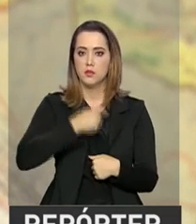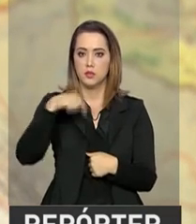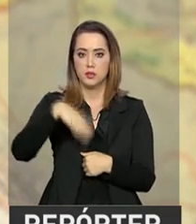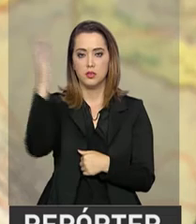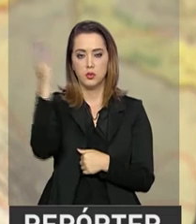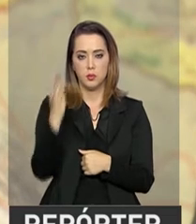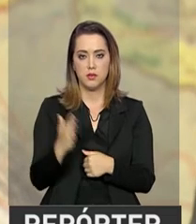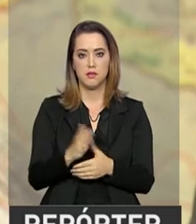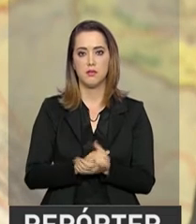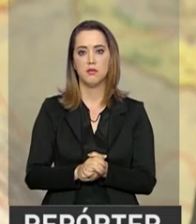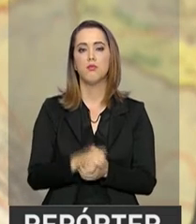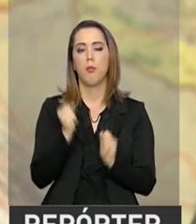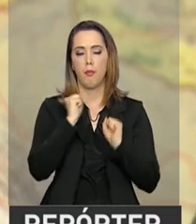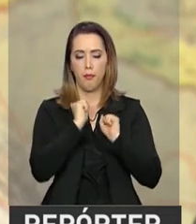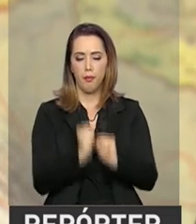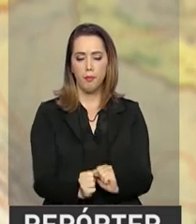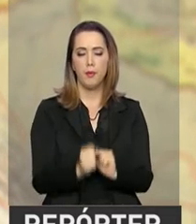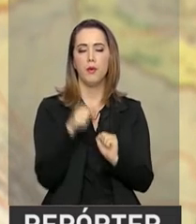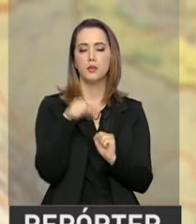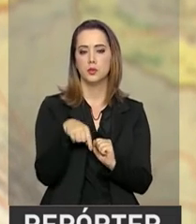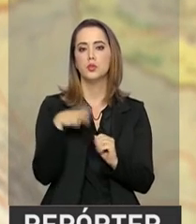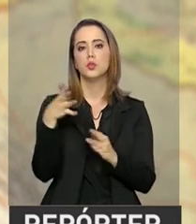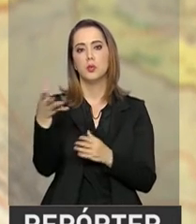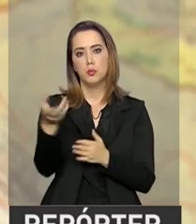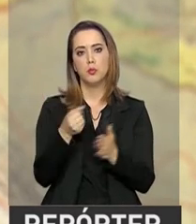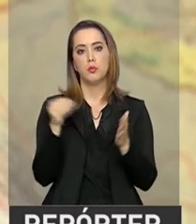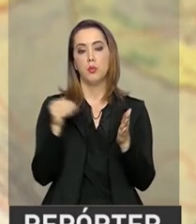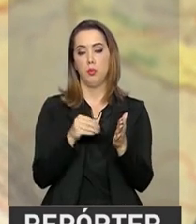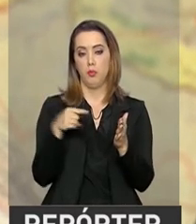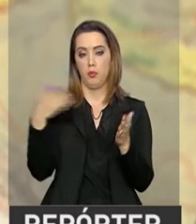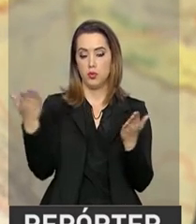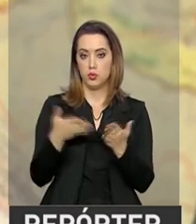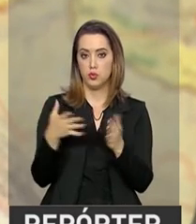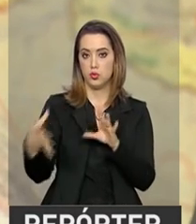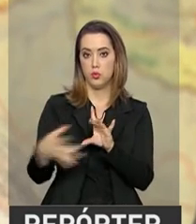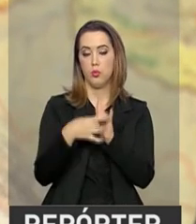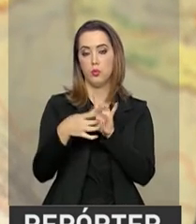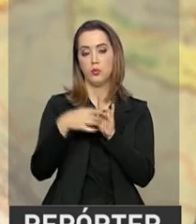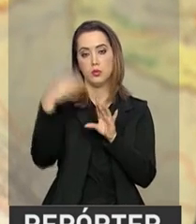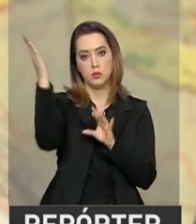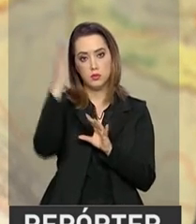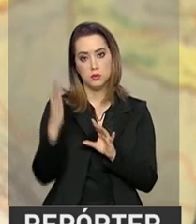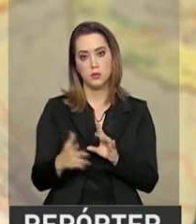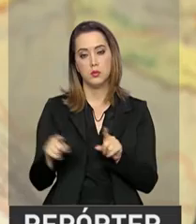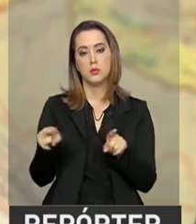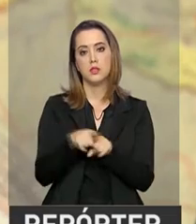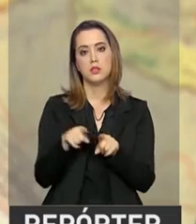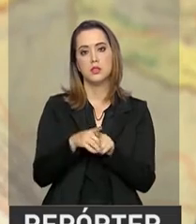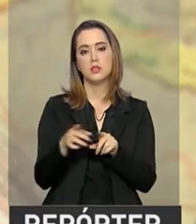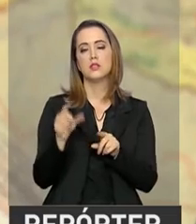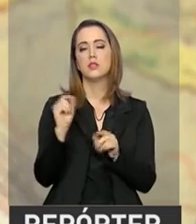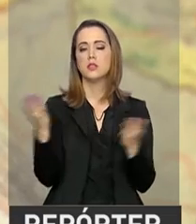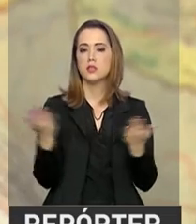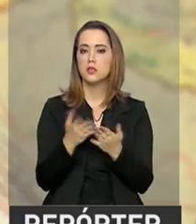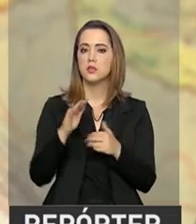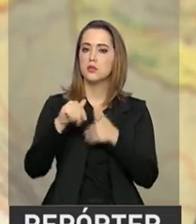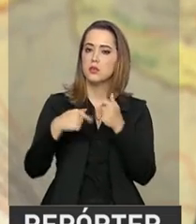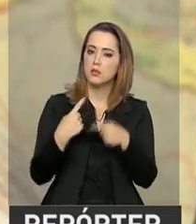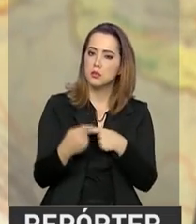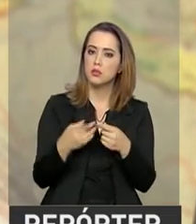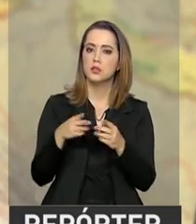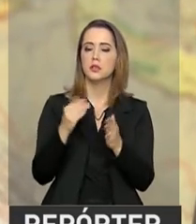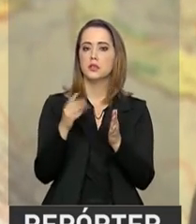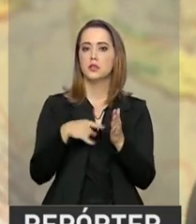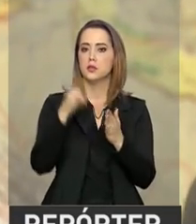prazo aí já até cinco anos o Imigrante ele pode estabelecer vínculos com o país EA partir daí então ele tem uma situação migratória